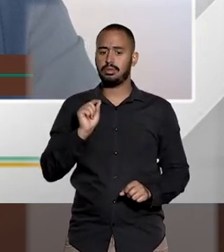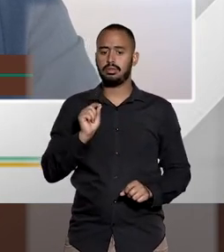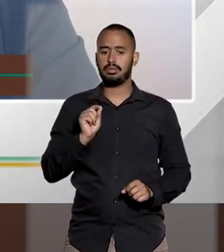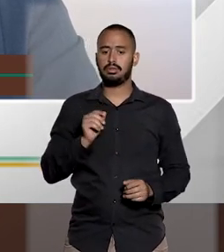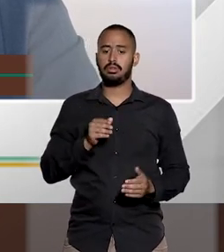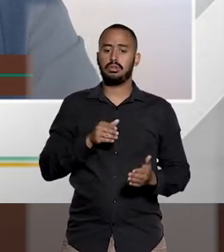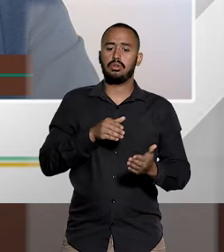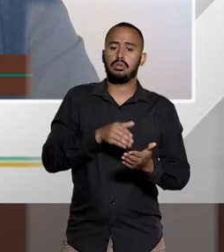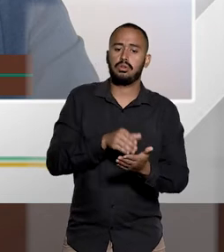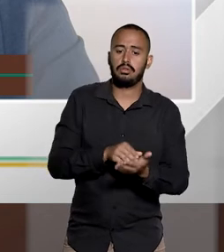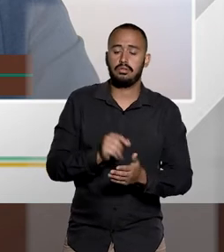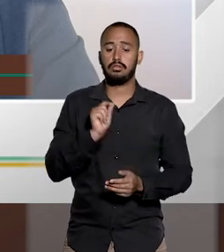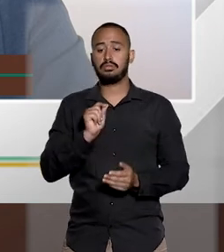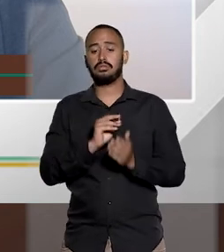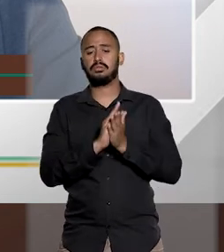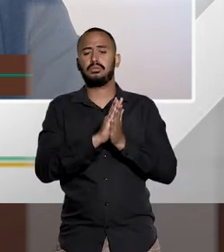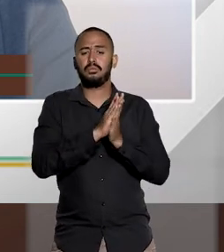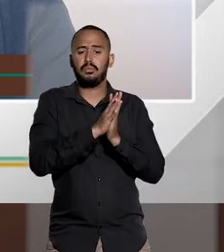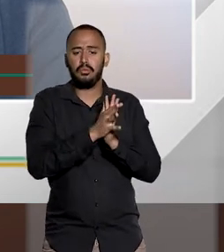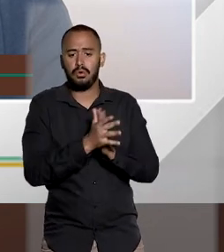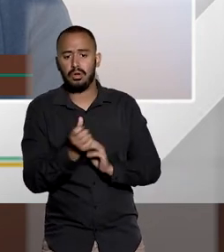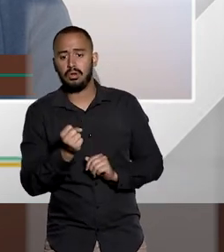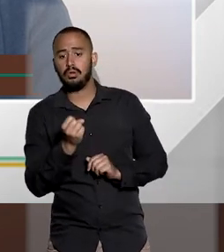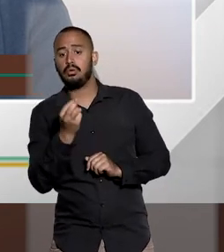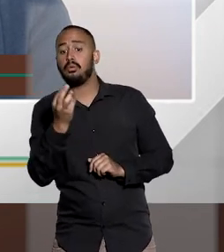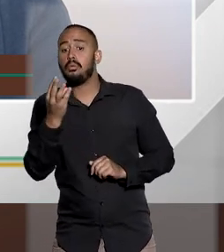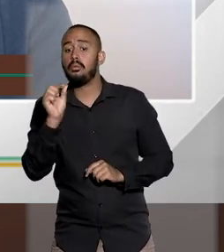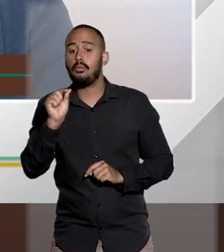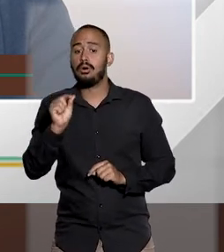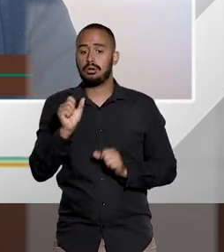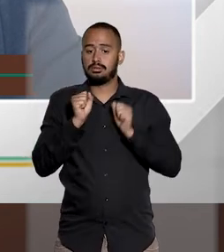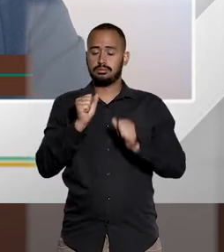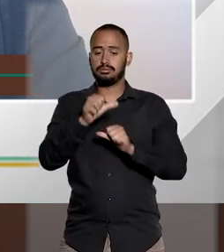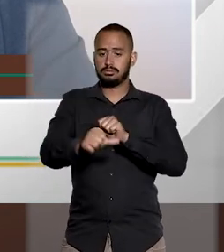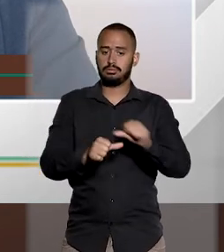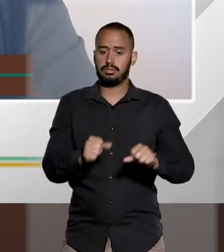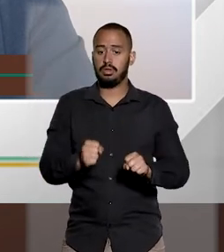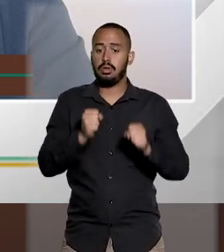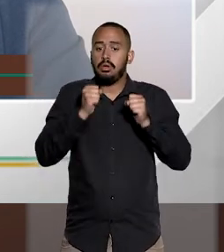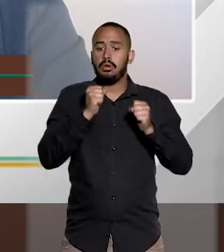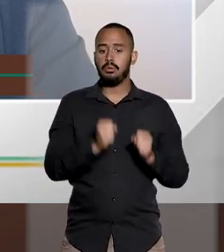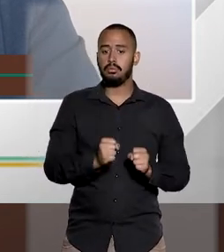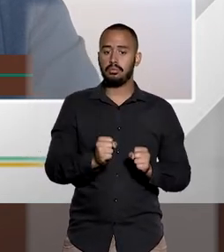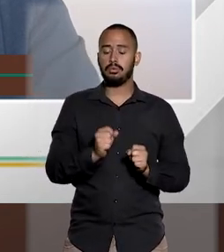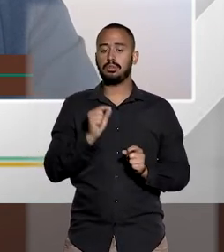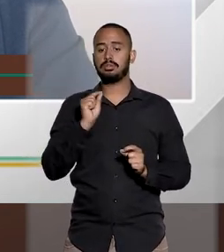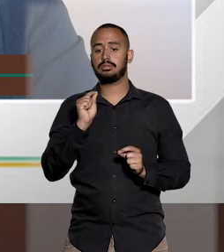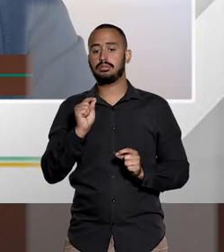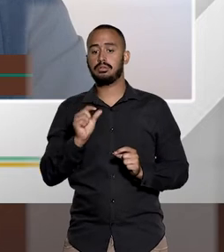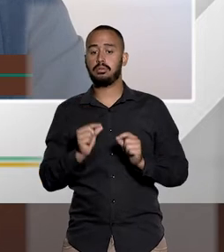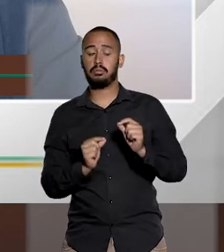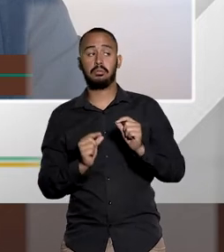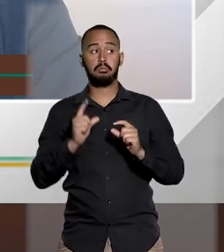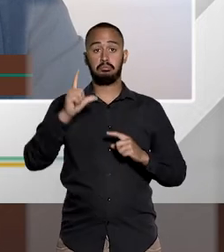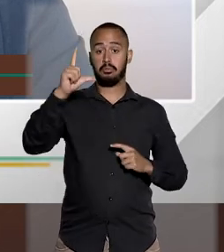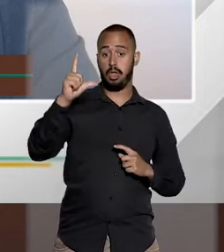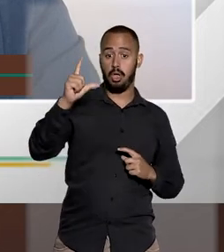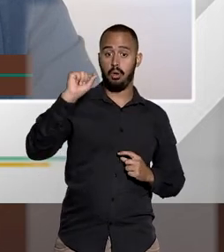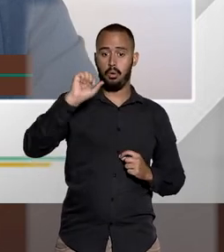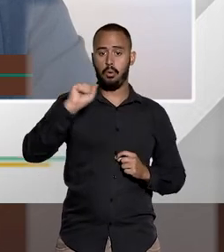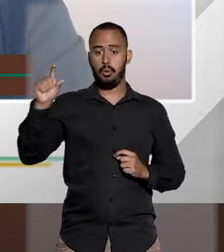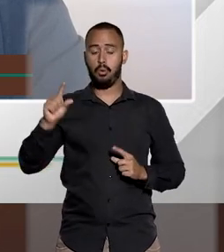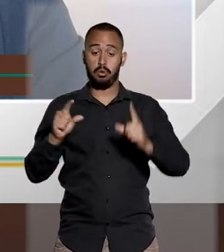que são limites quantitativos, então a administração pode exigir um fornecimento a maior ou a menor em cerca